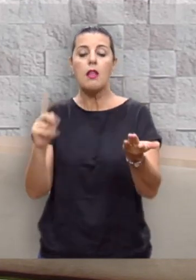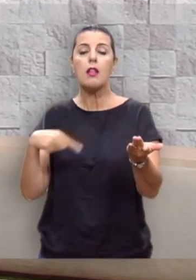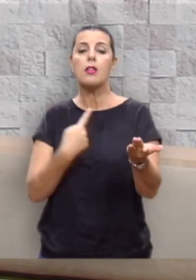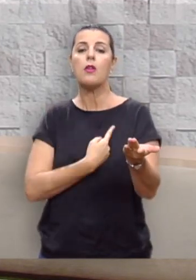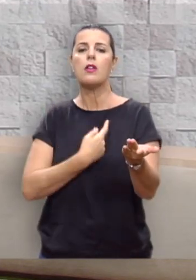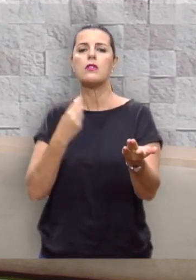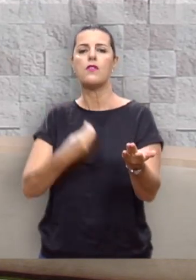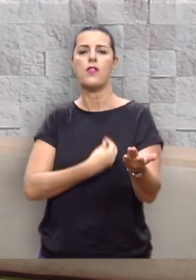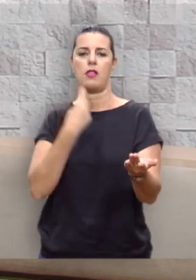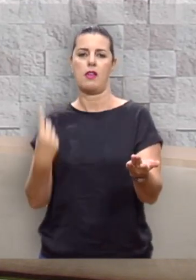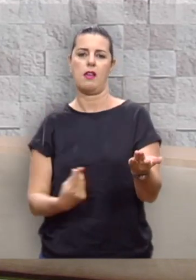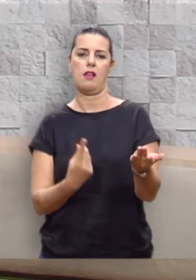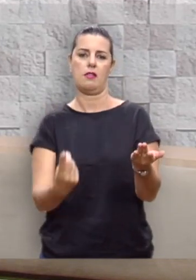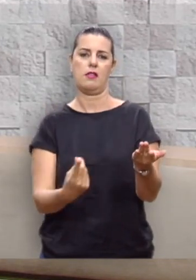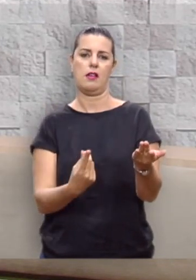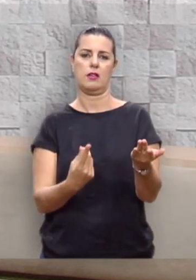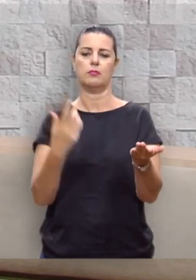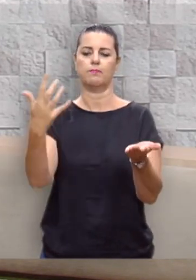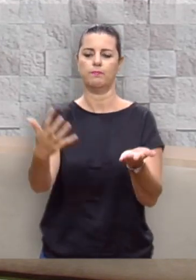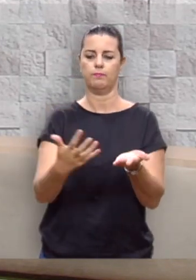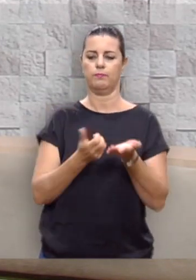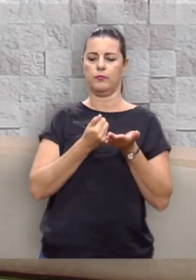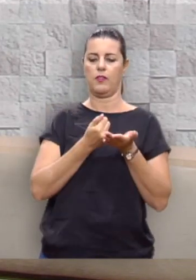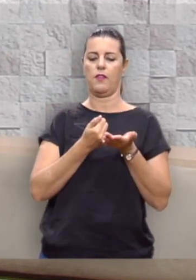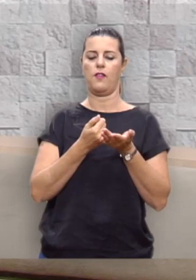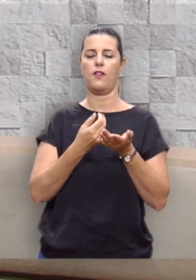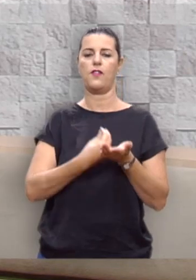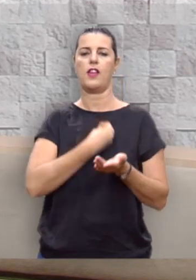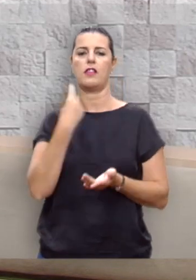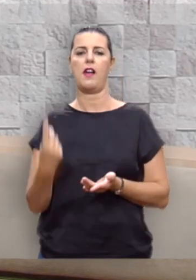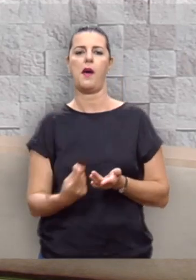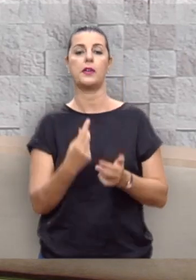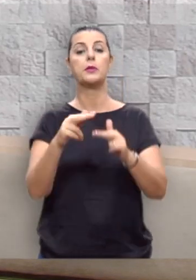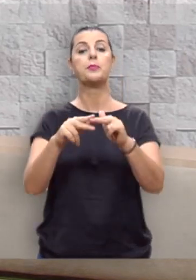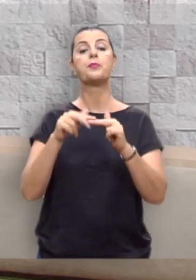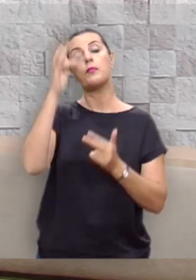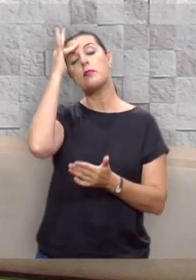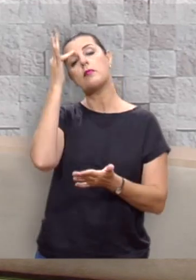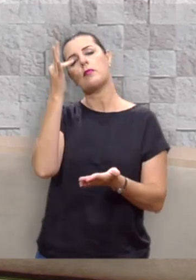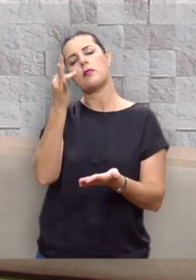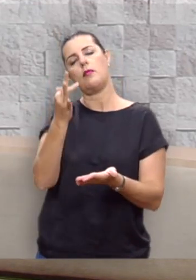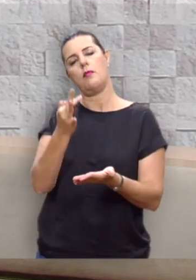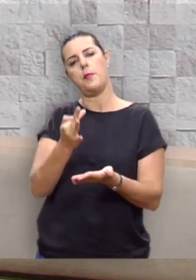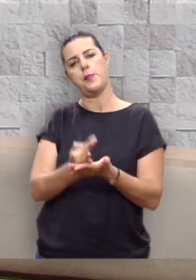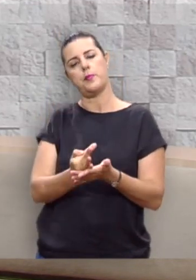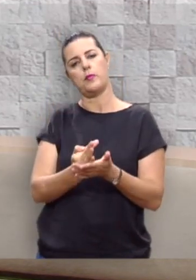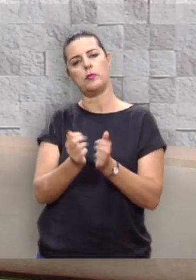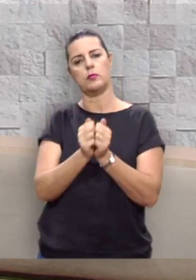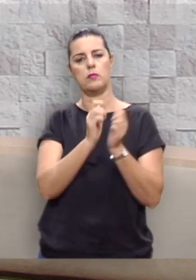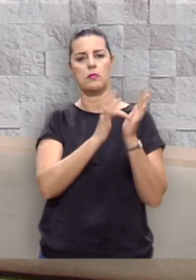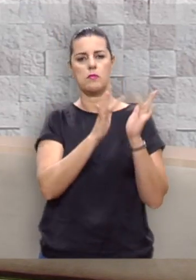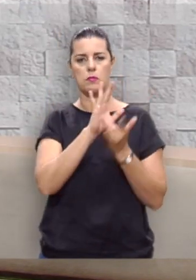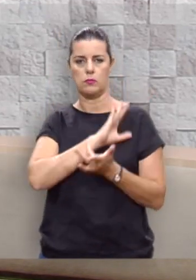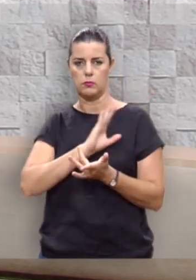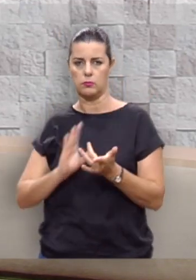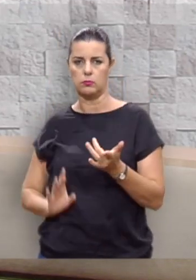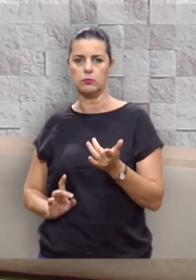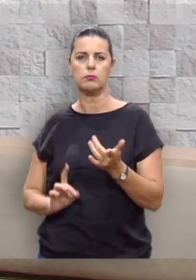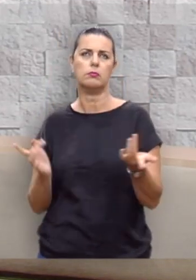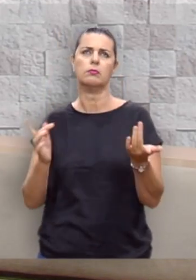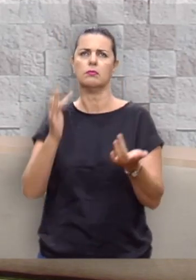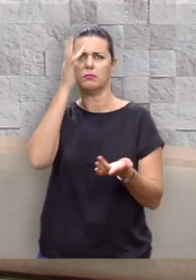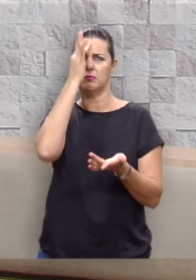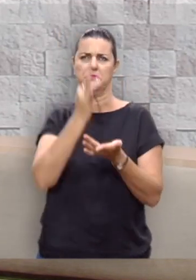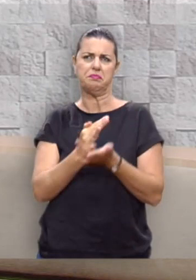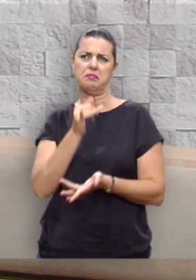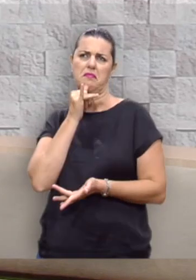vida eterna. Você toma posse desta vida eterna mediante a fé em Cristo Jesus. Não é fé na